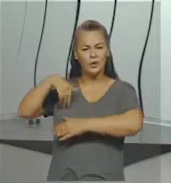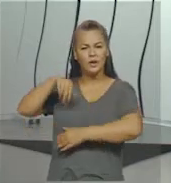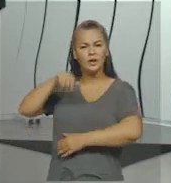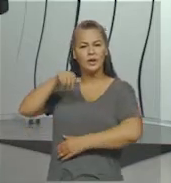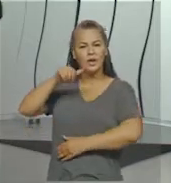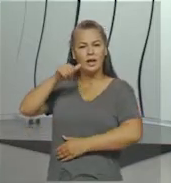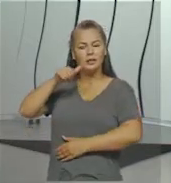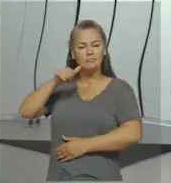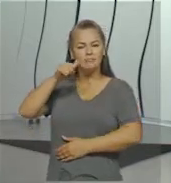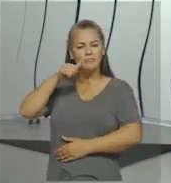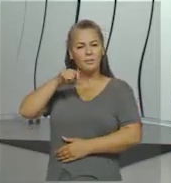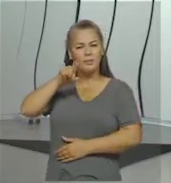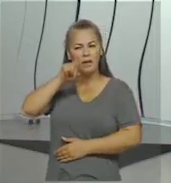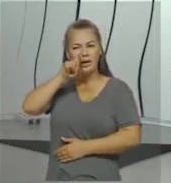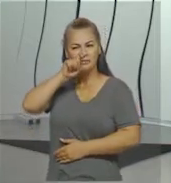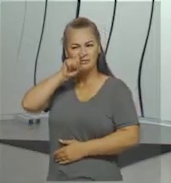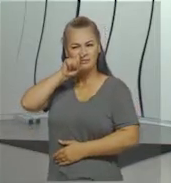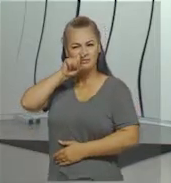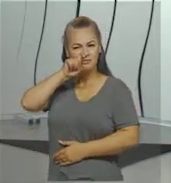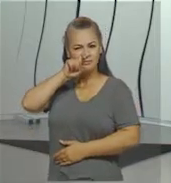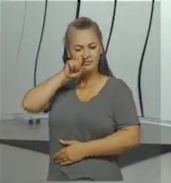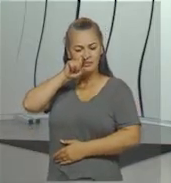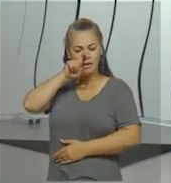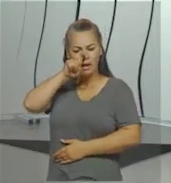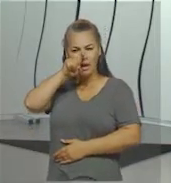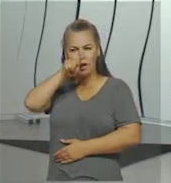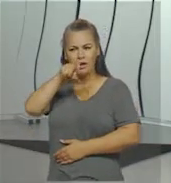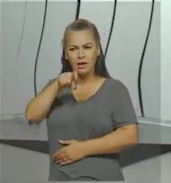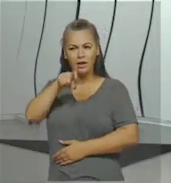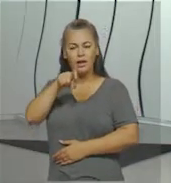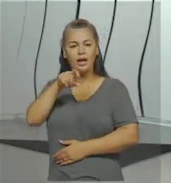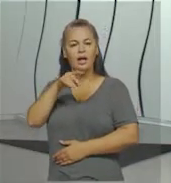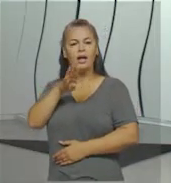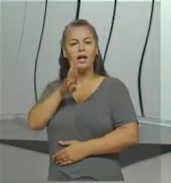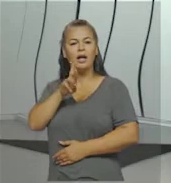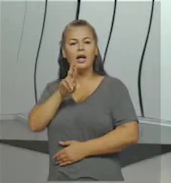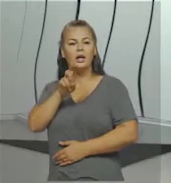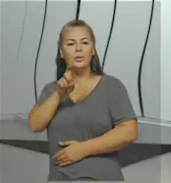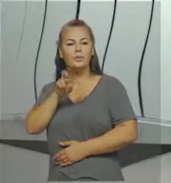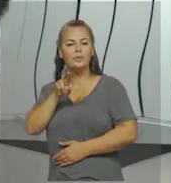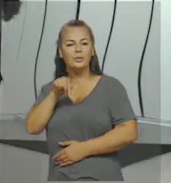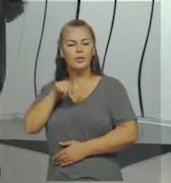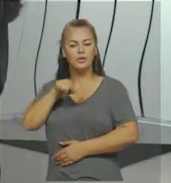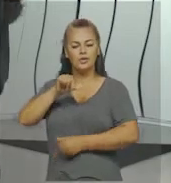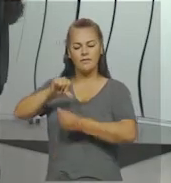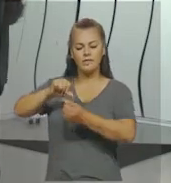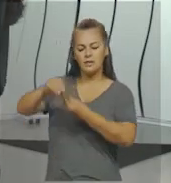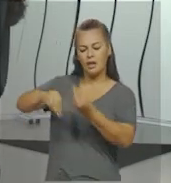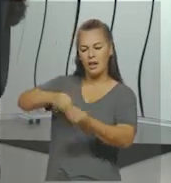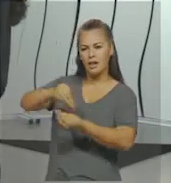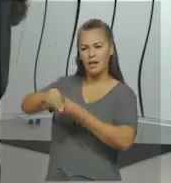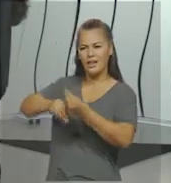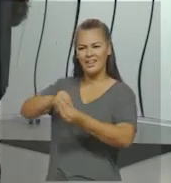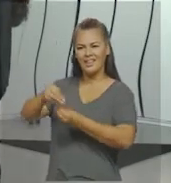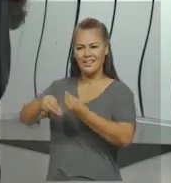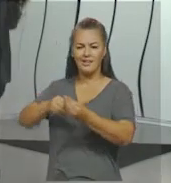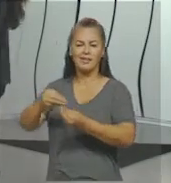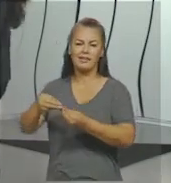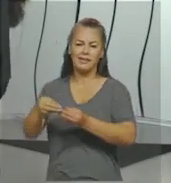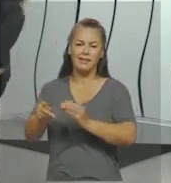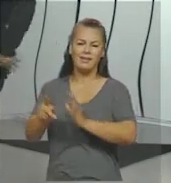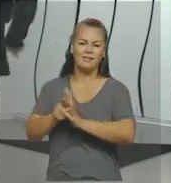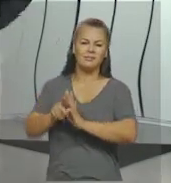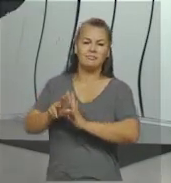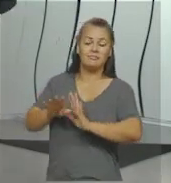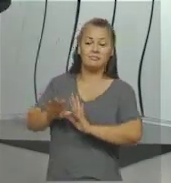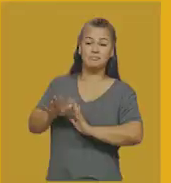com substâncias que causavam alguns efeitos psicológicos, né? Eles associavam aí à bruxaria.